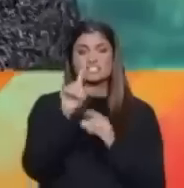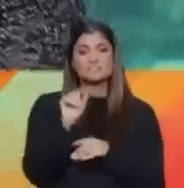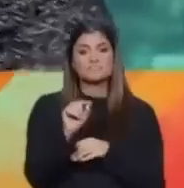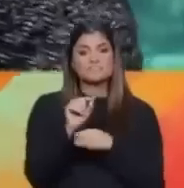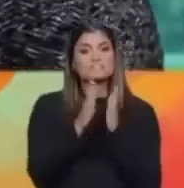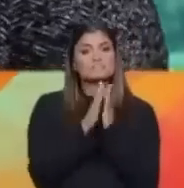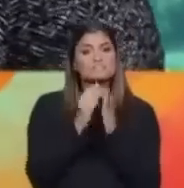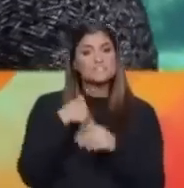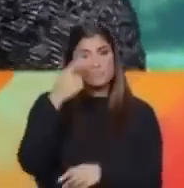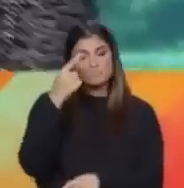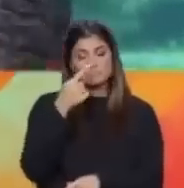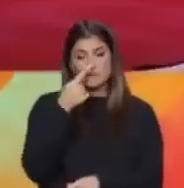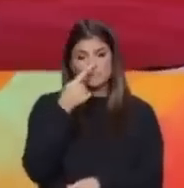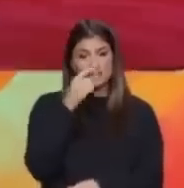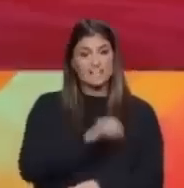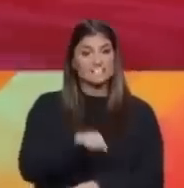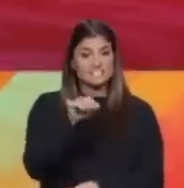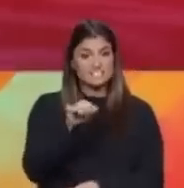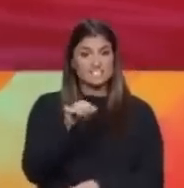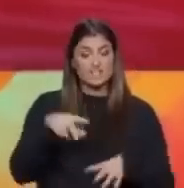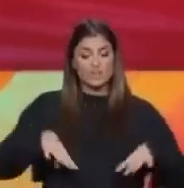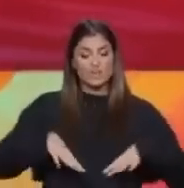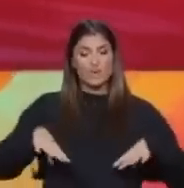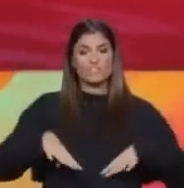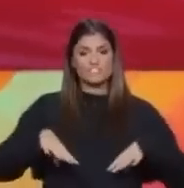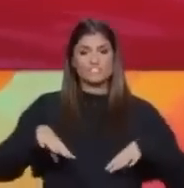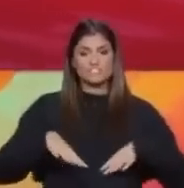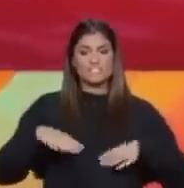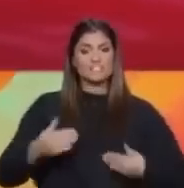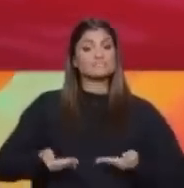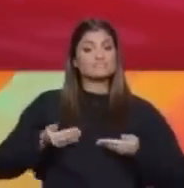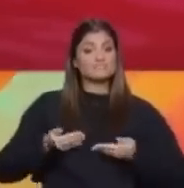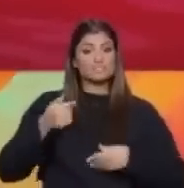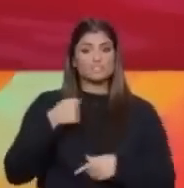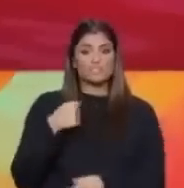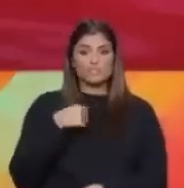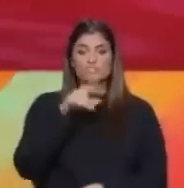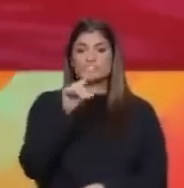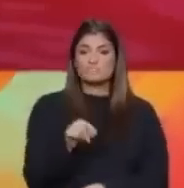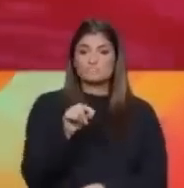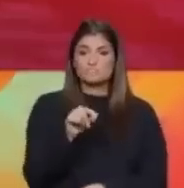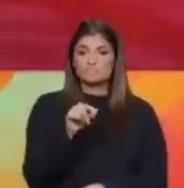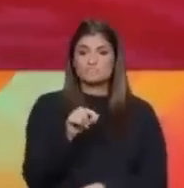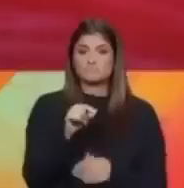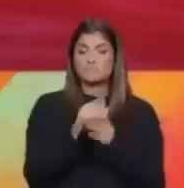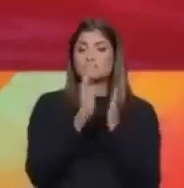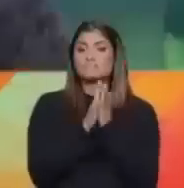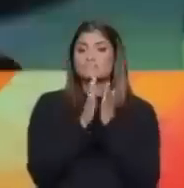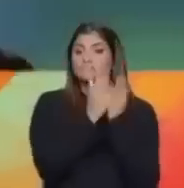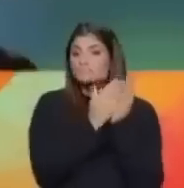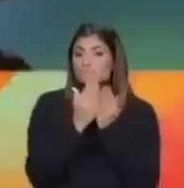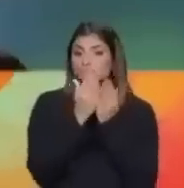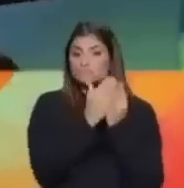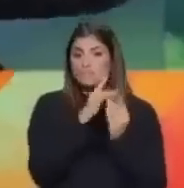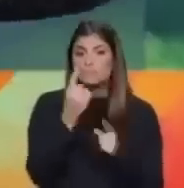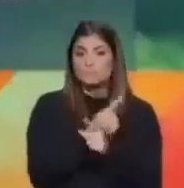Gosto mais de ver artista com saia de tirilene. Eu também fui catequista, que